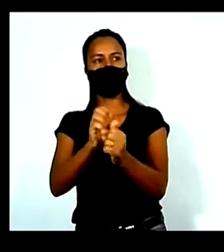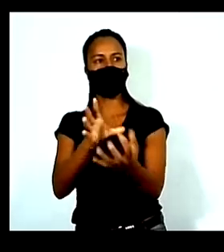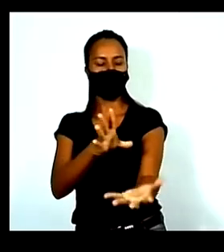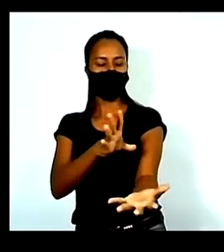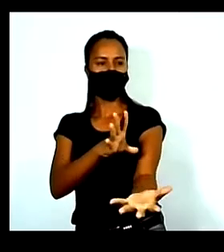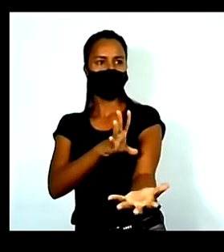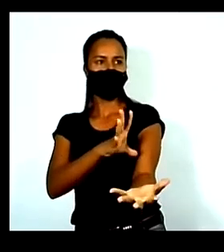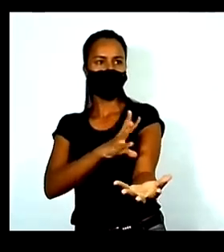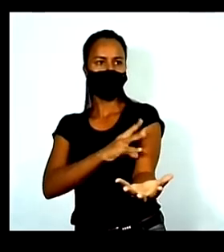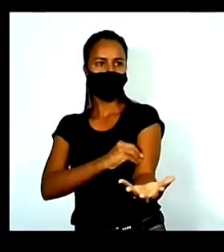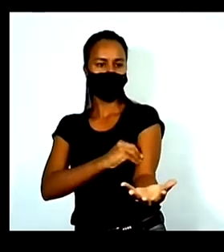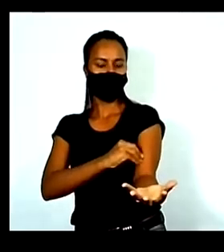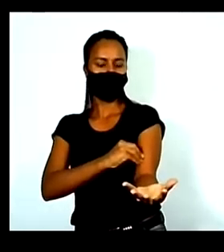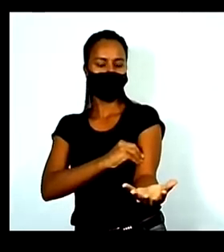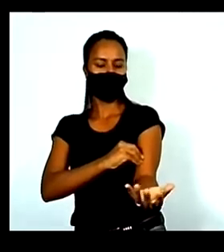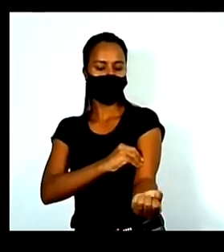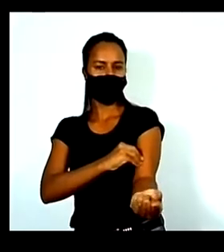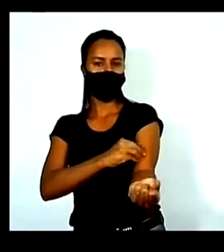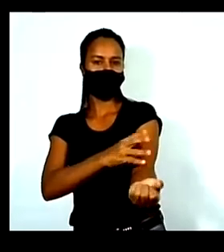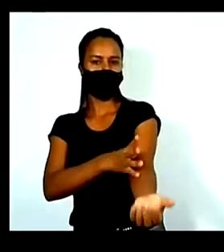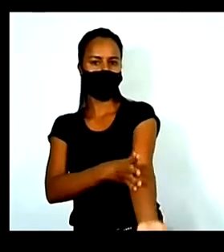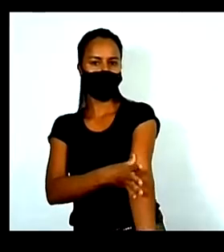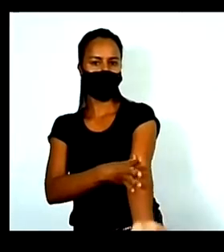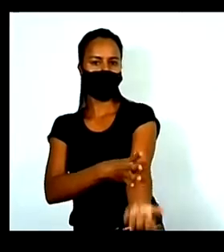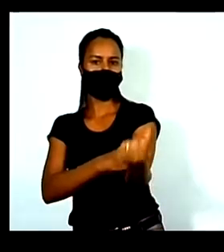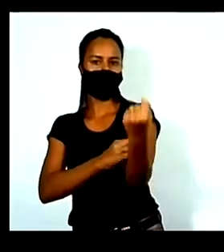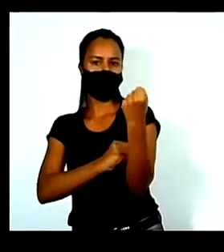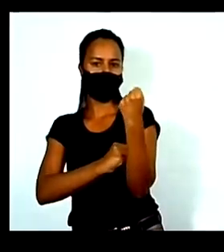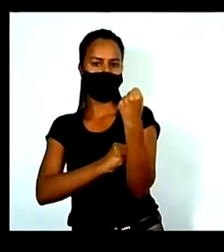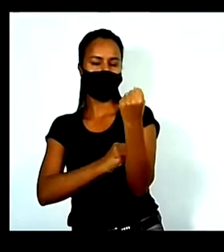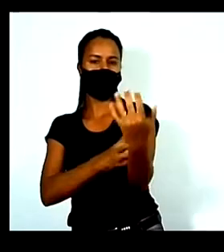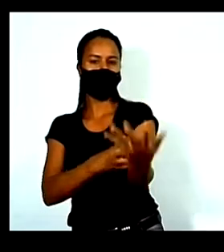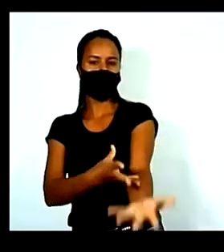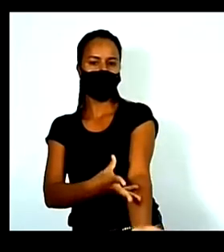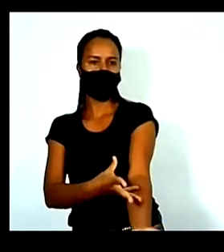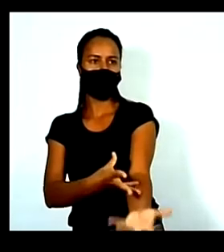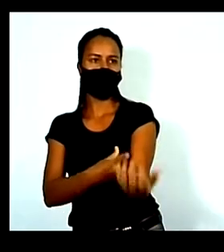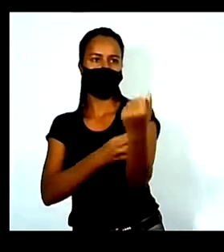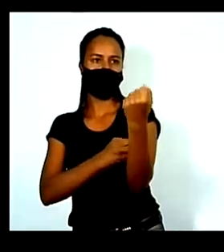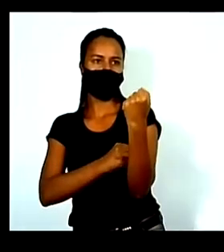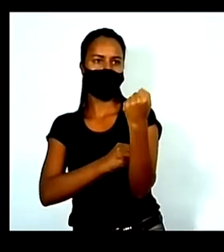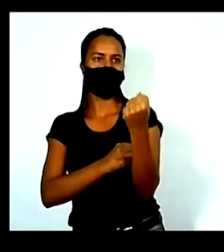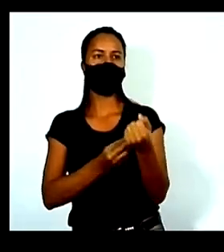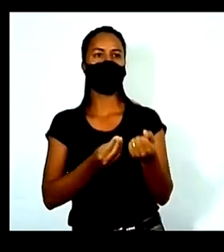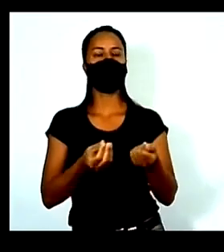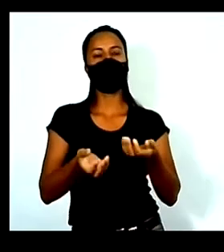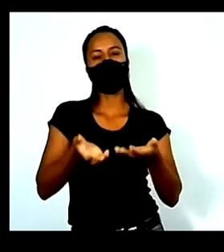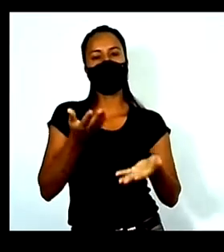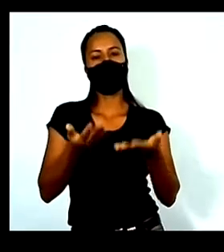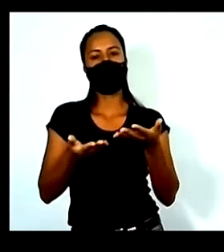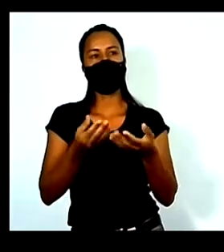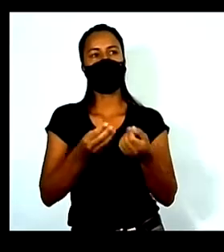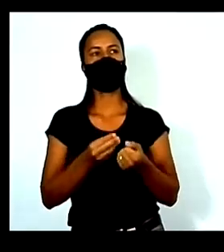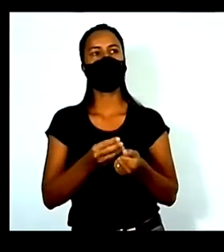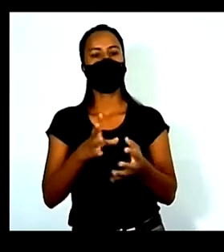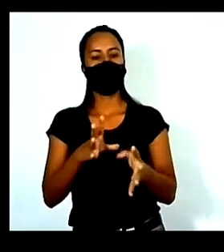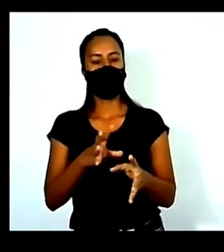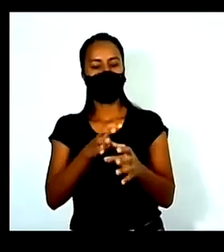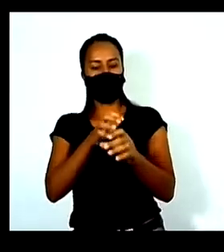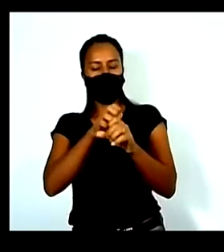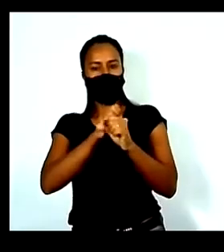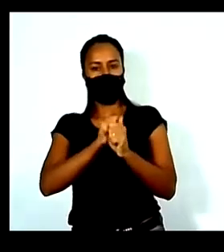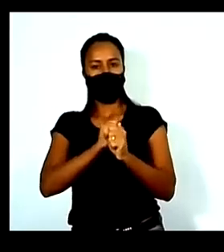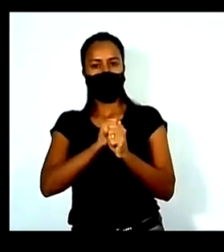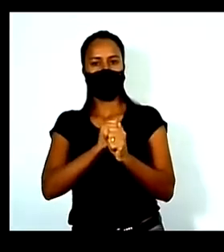encolher-se, ou relaxar, afrouxar-se, quando ele se relaxa. Então, ele fica mais leve. Então, quando ele se contrai, os